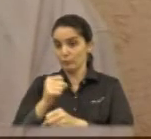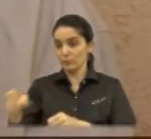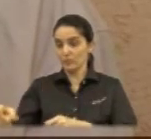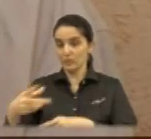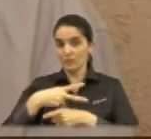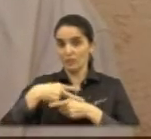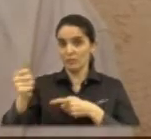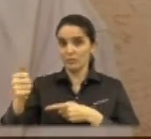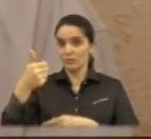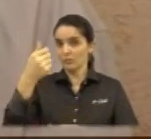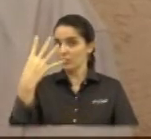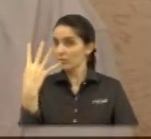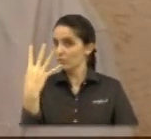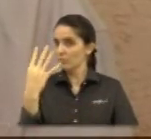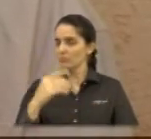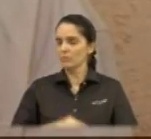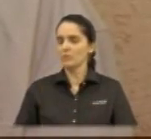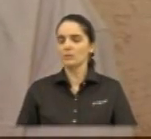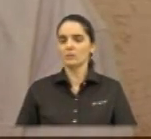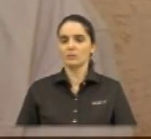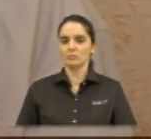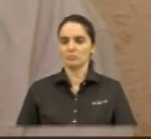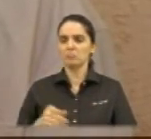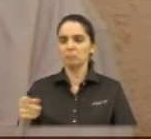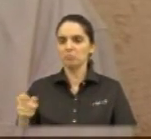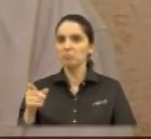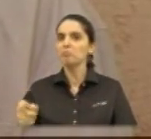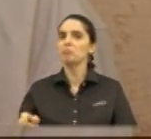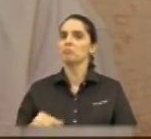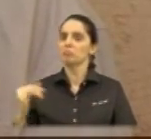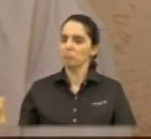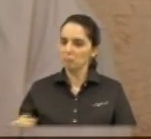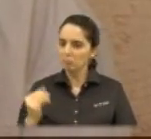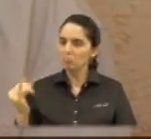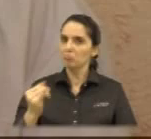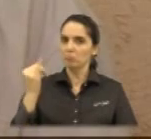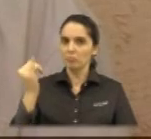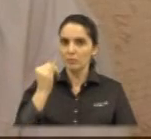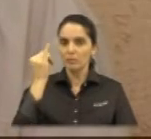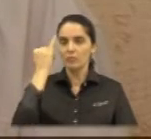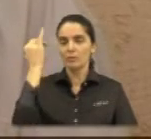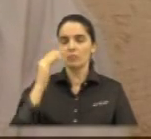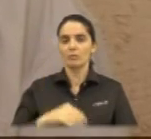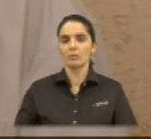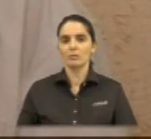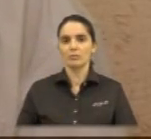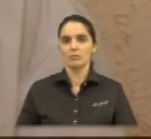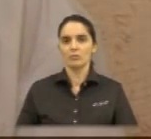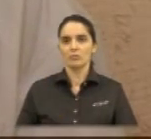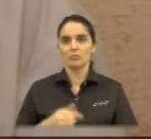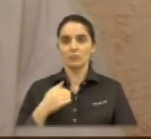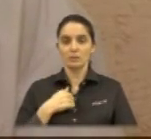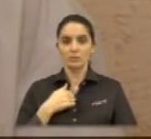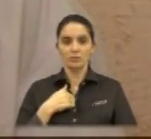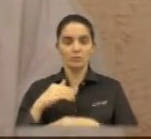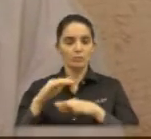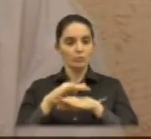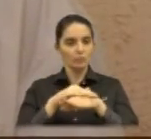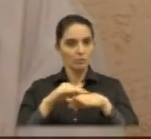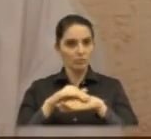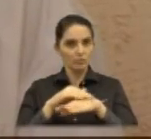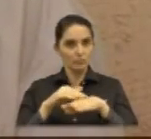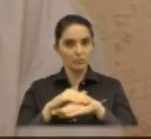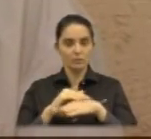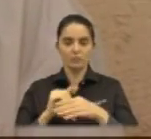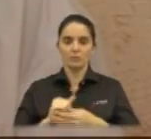entendeu? Então, é uma expressão assim importantíssima. E eu estou conversando, José